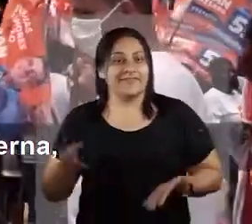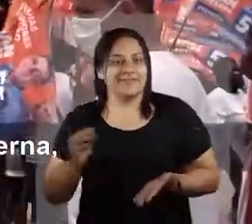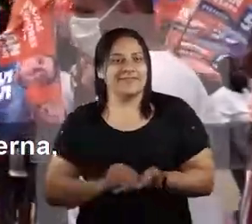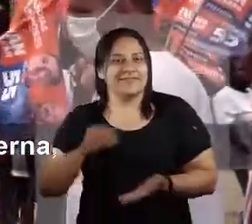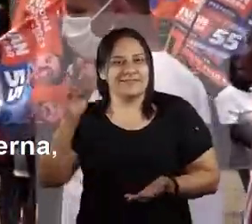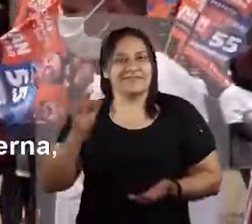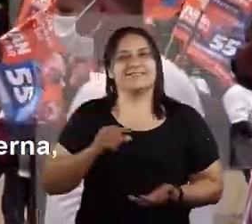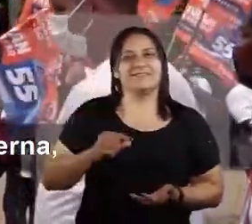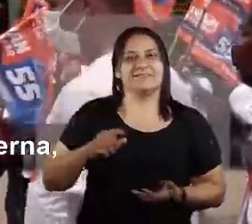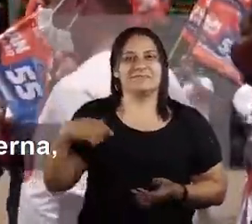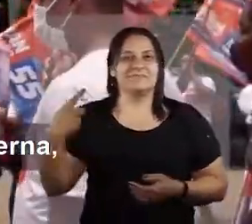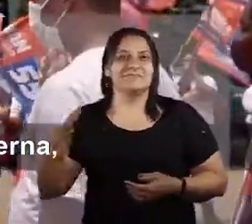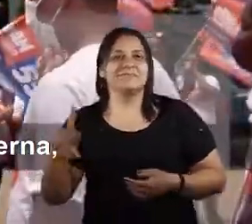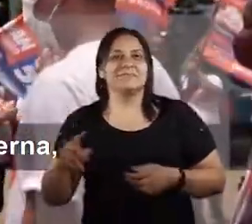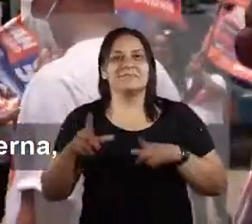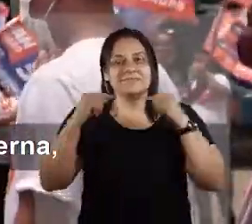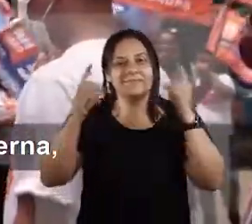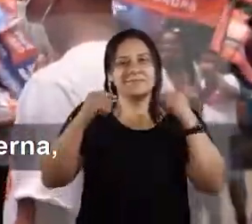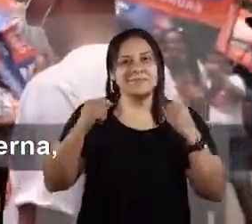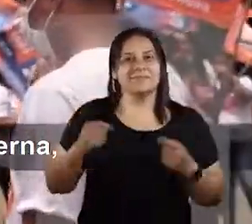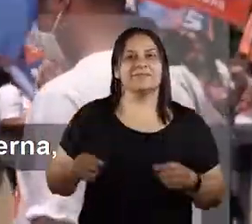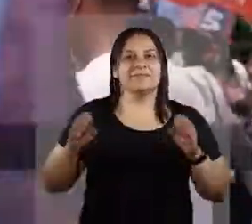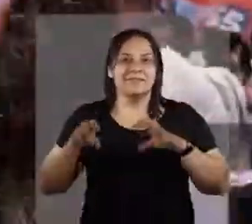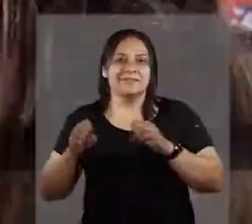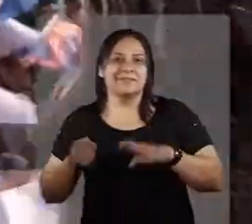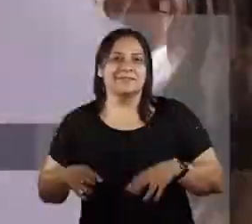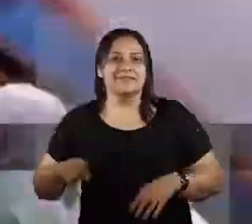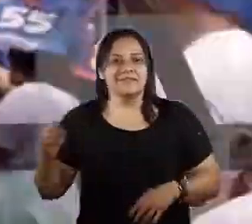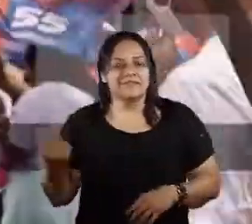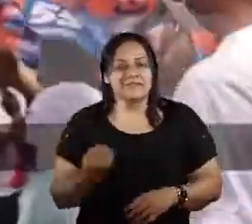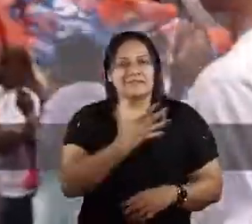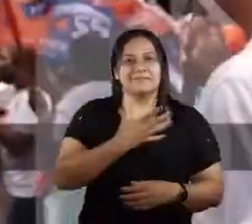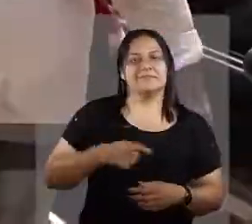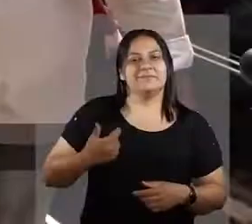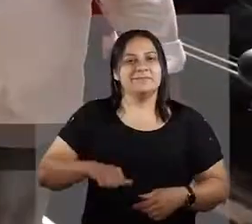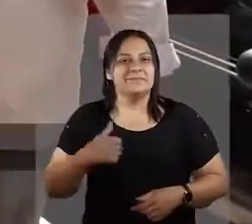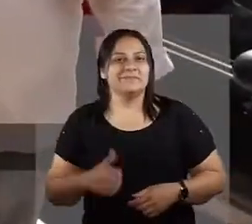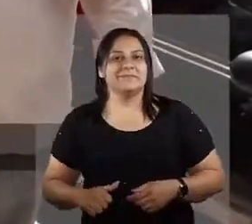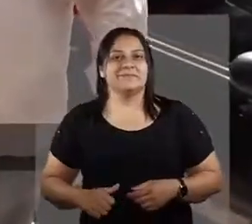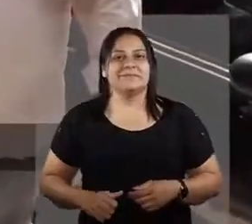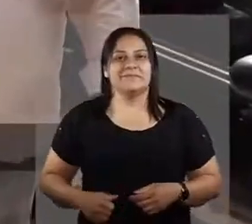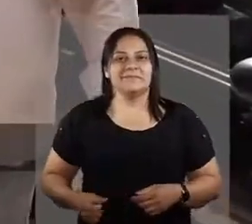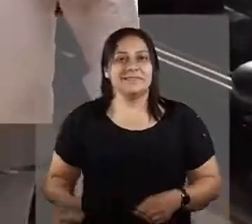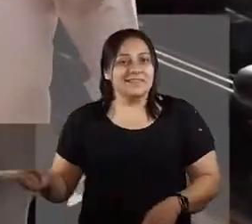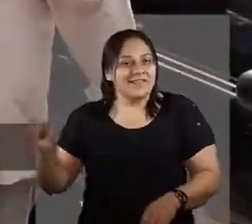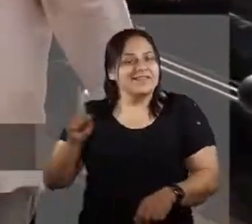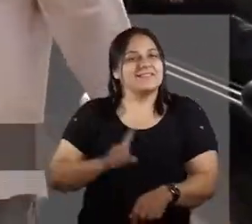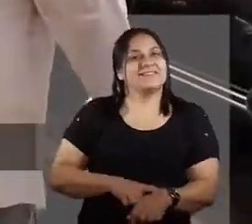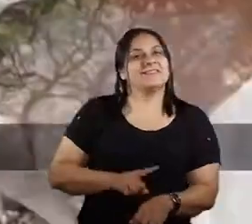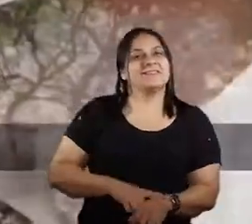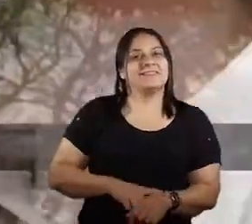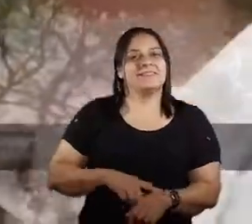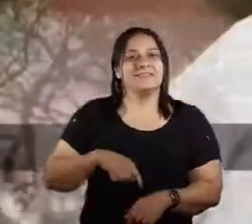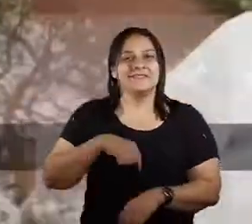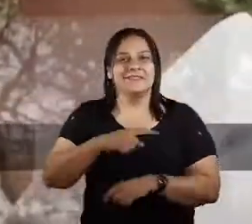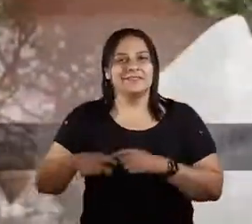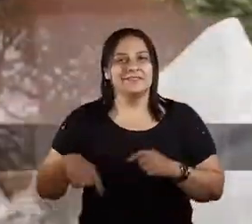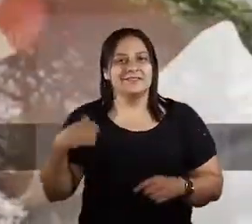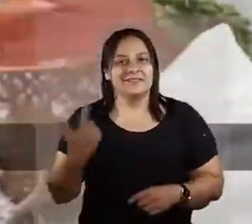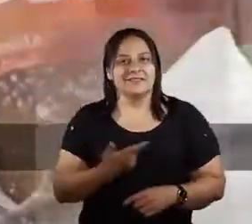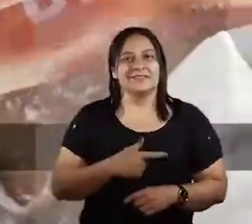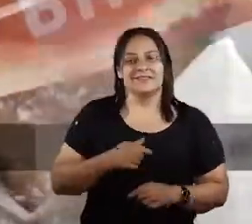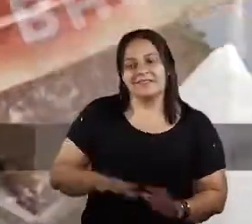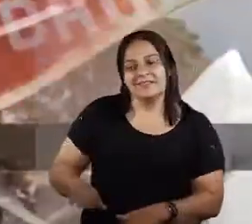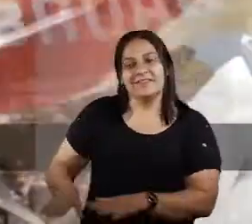Agora falta pouco para Jaú ter uma educação moderna e de qualidade. Está chegando a hora de nossas crianças